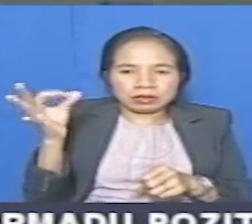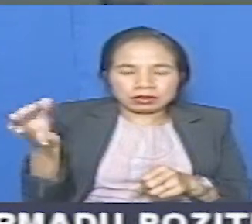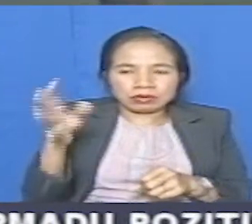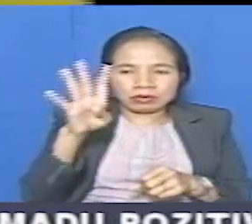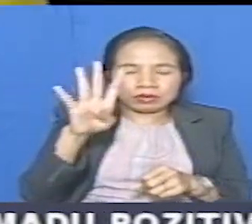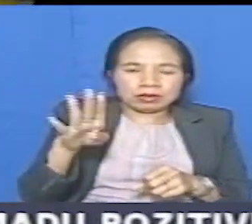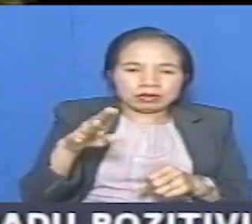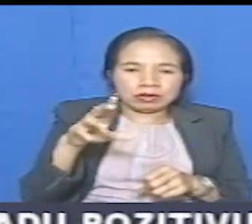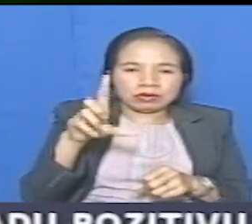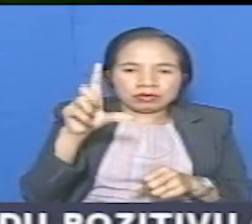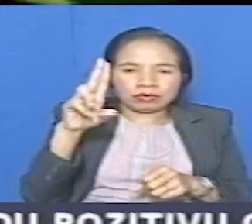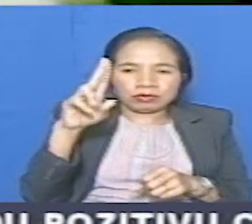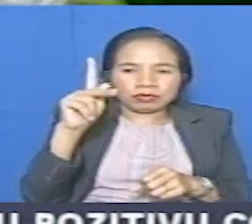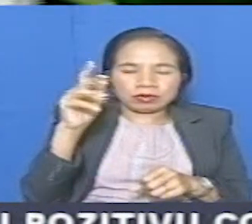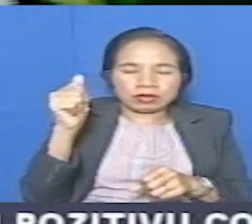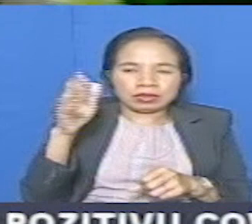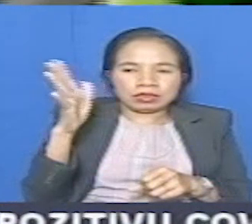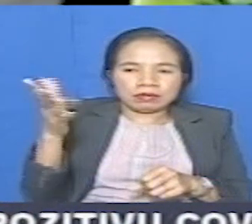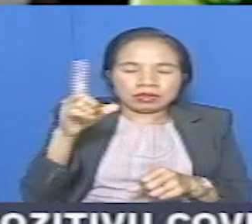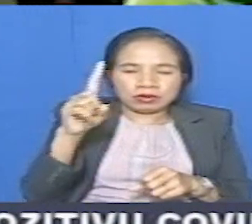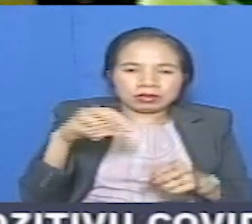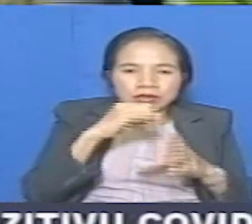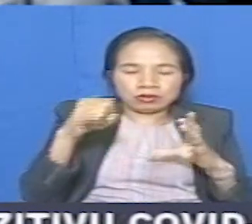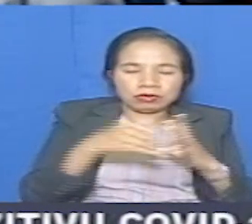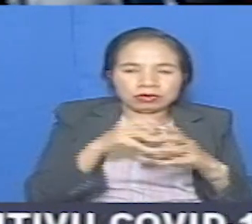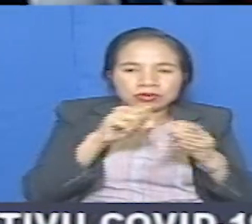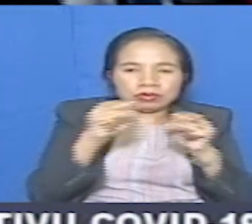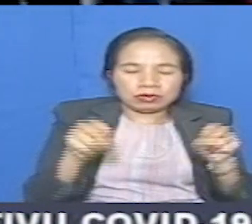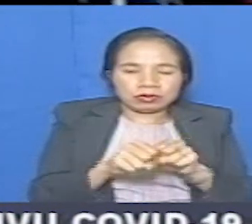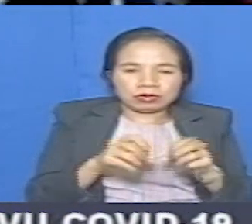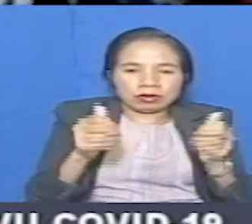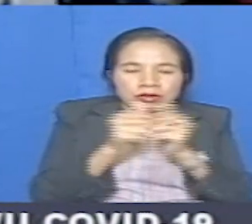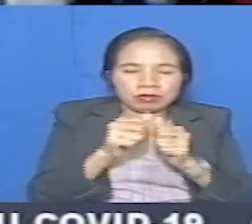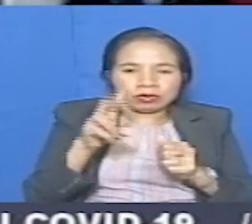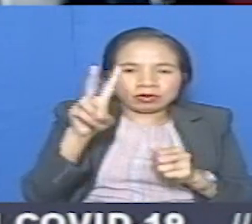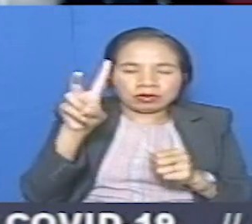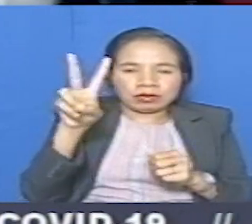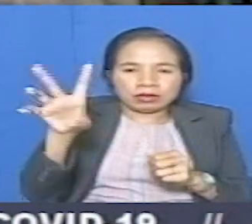rasen hat, luka lima nulu rasen ida, inklui suku Bibileo hamutuk atus rua